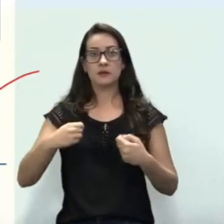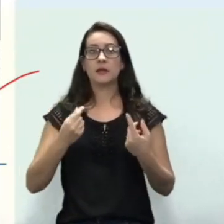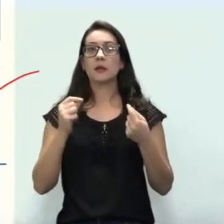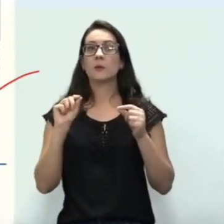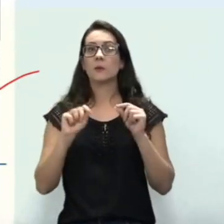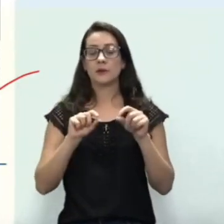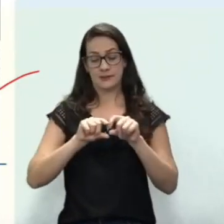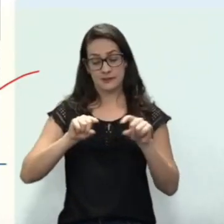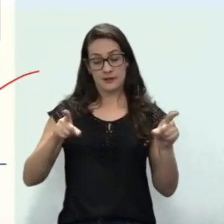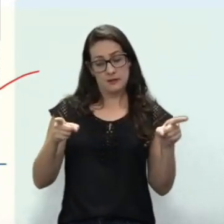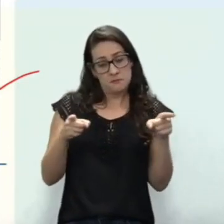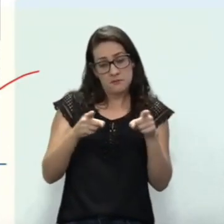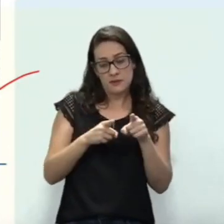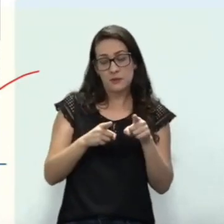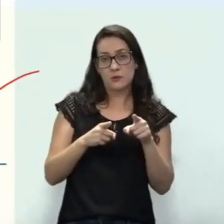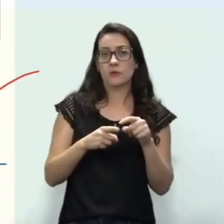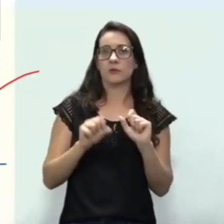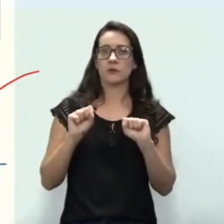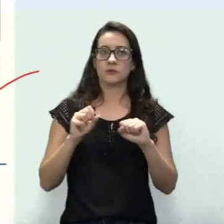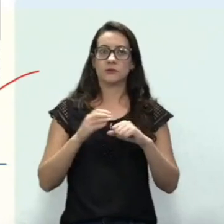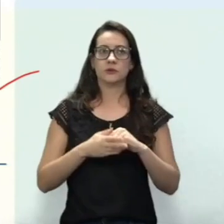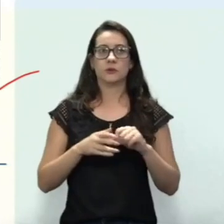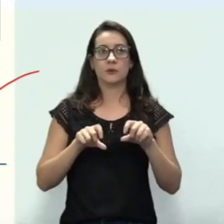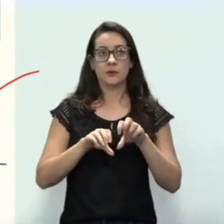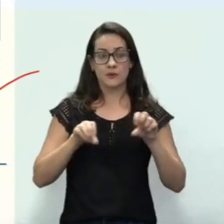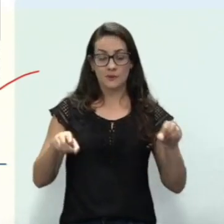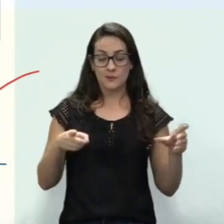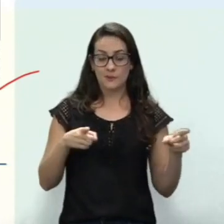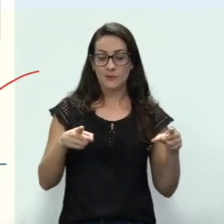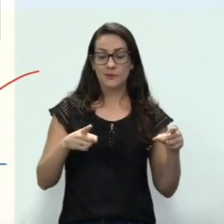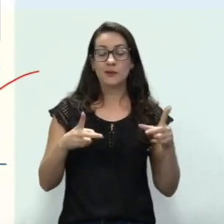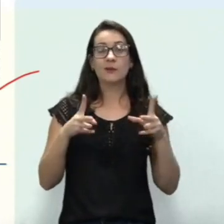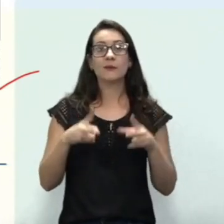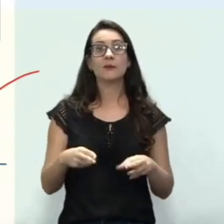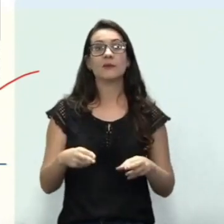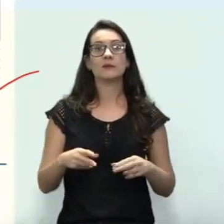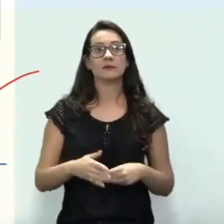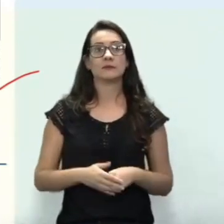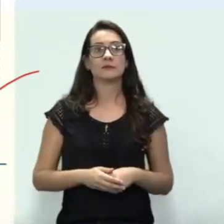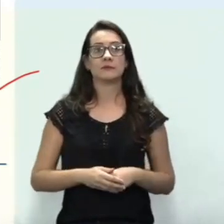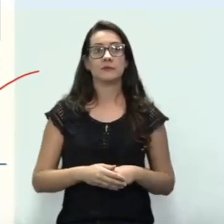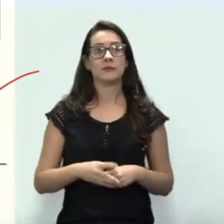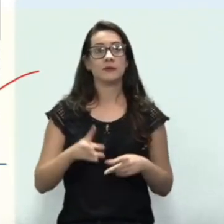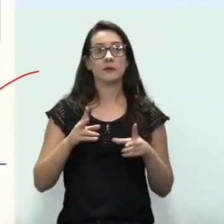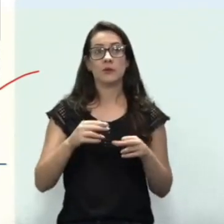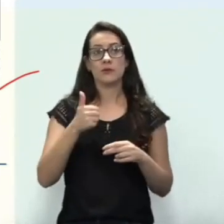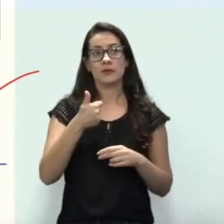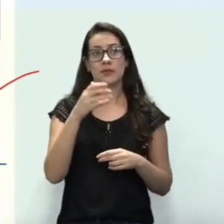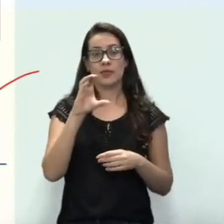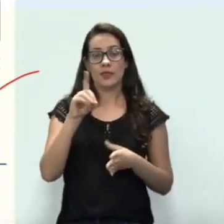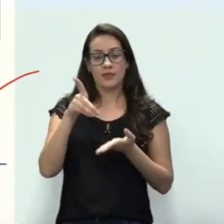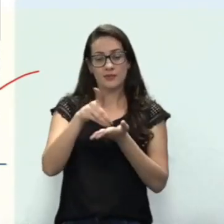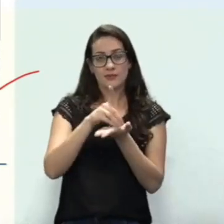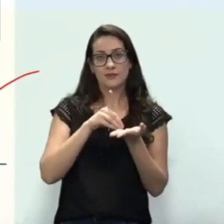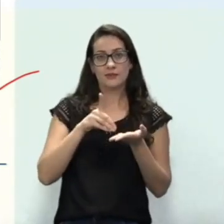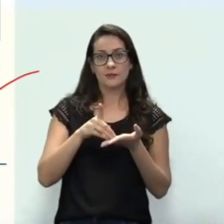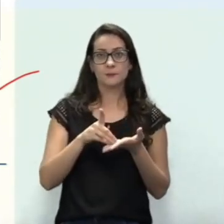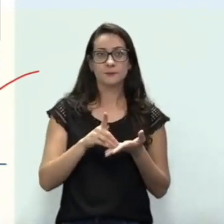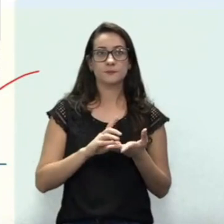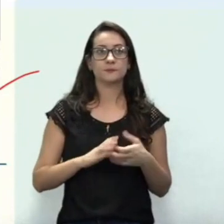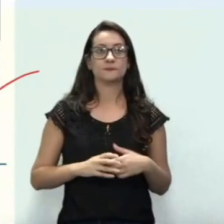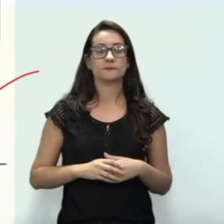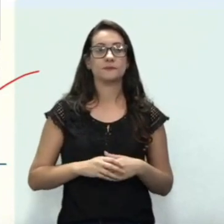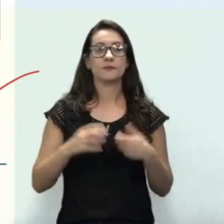comprimento dessa barra de baixo vai ser igual ao local do 10φ. Então, a gente teria